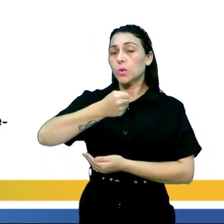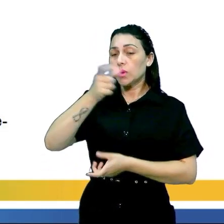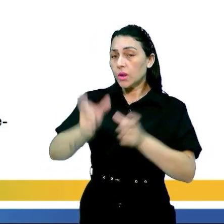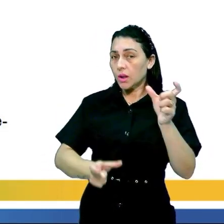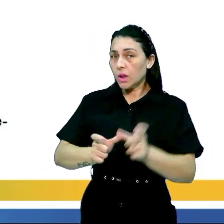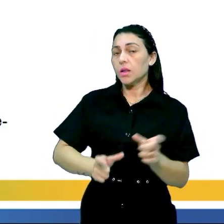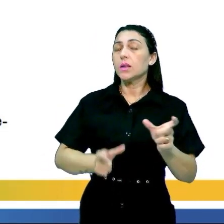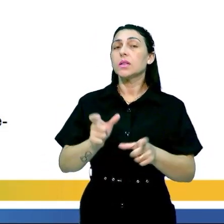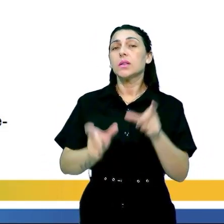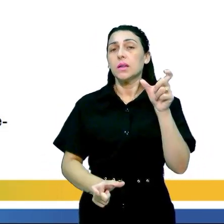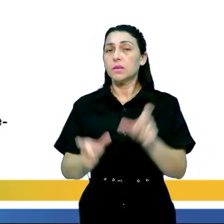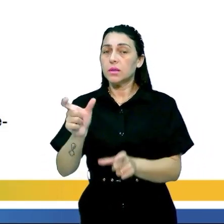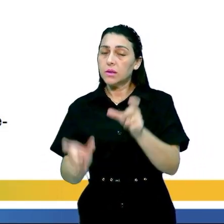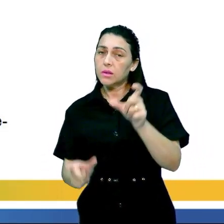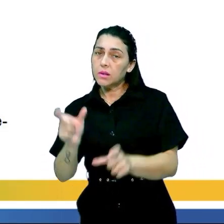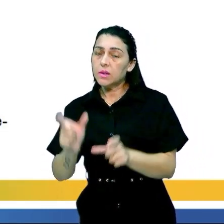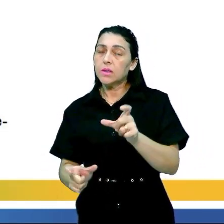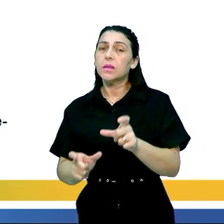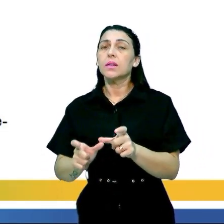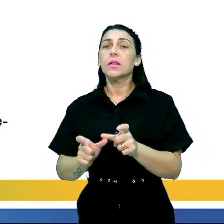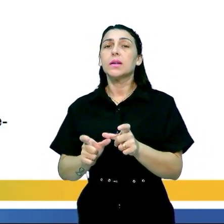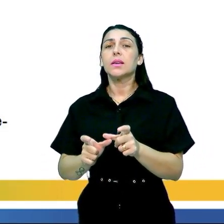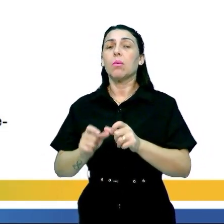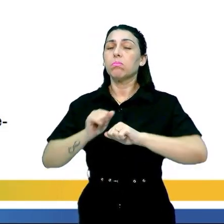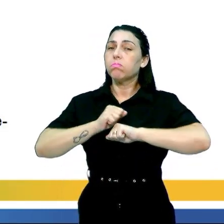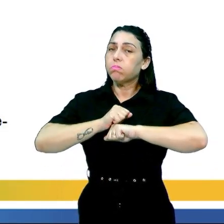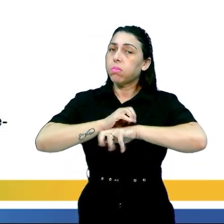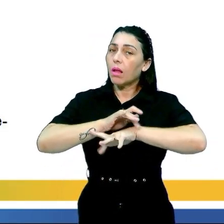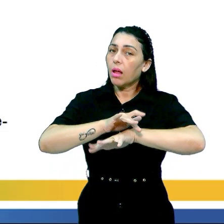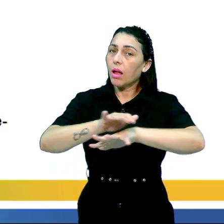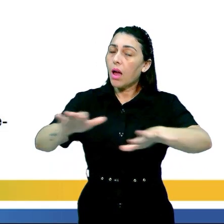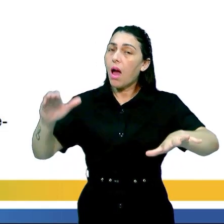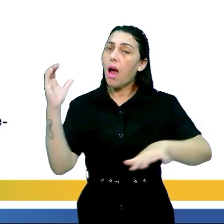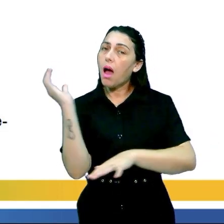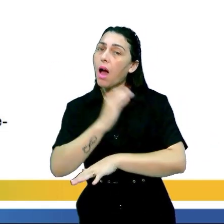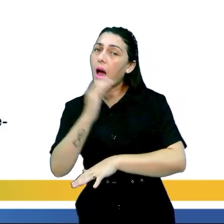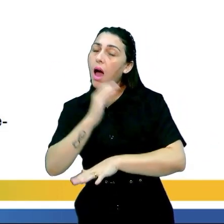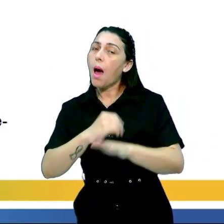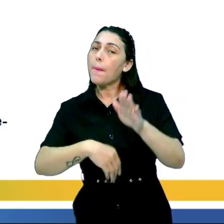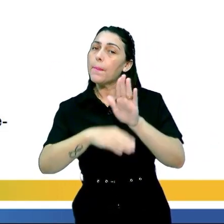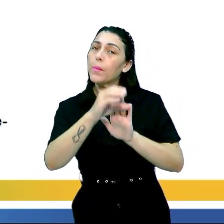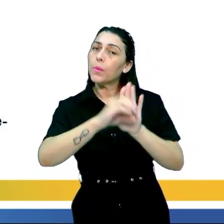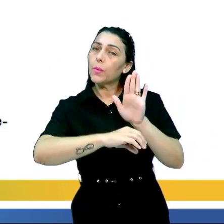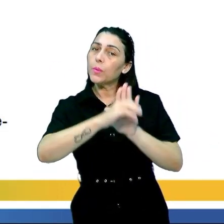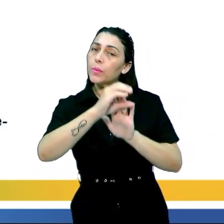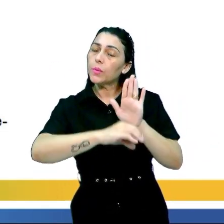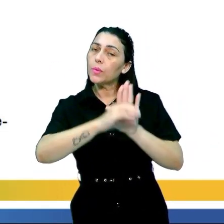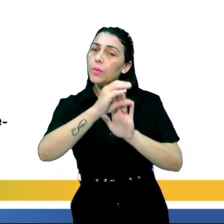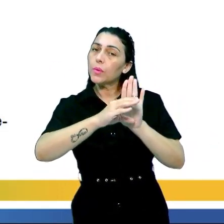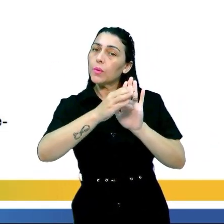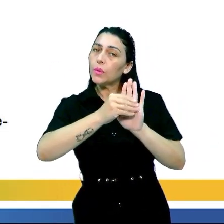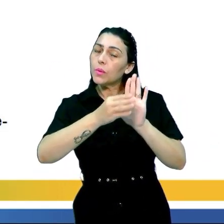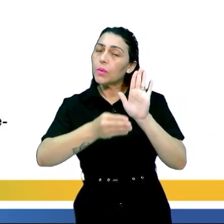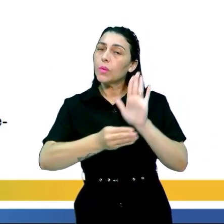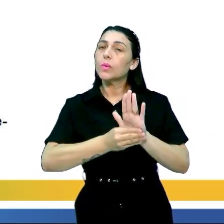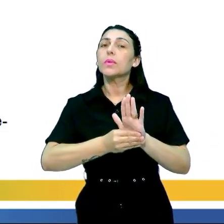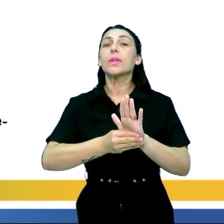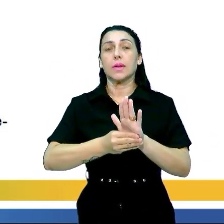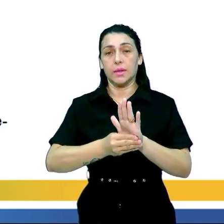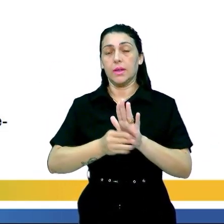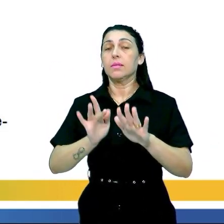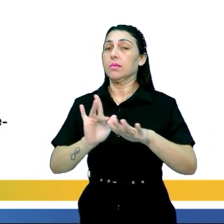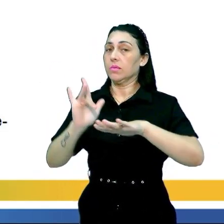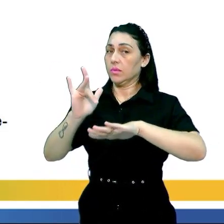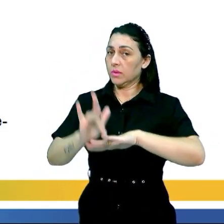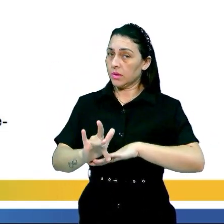e analistas, por sua vez, que propagam mais velozmente os seus conteúdos a partir desse mecanismo e